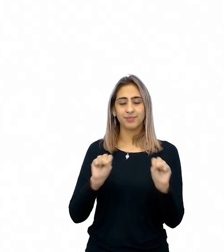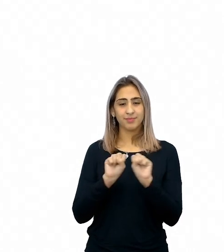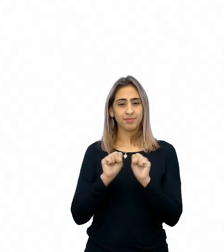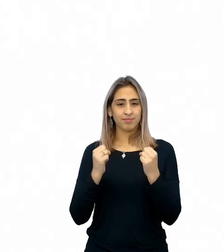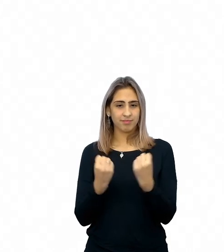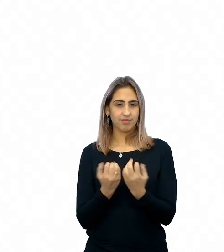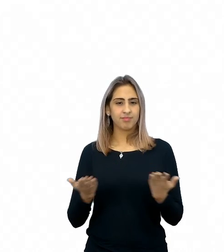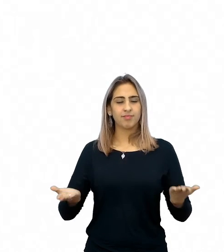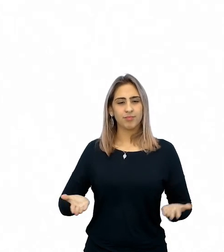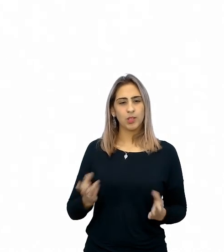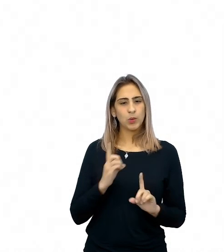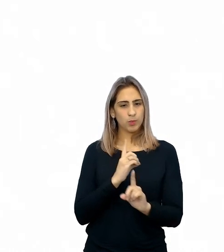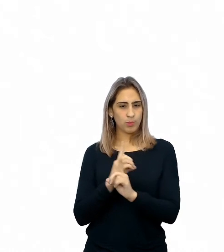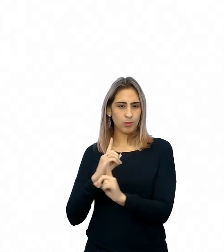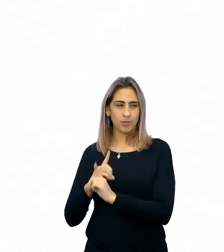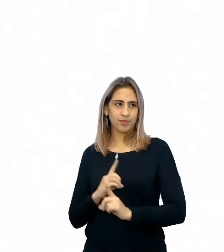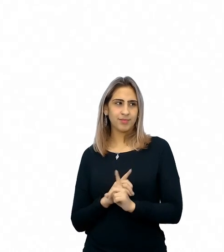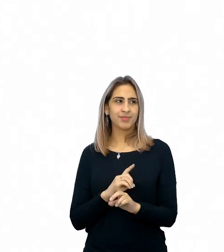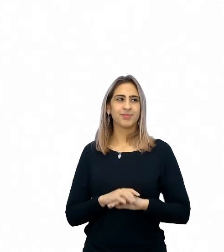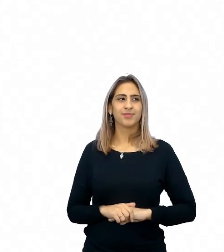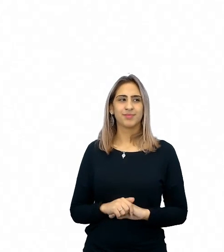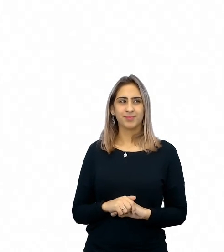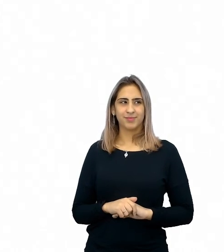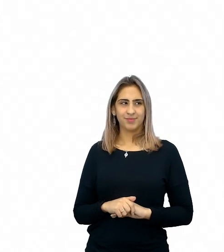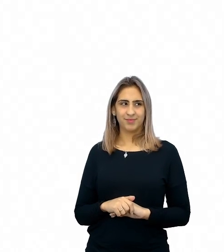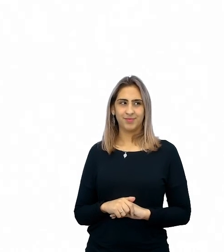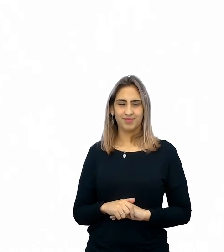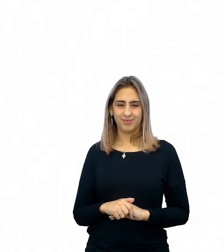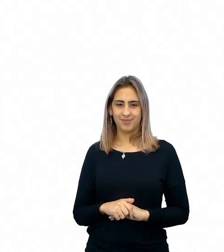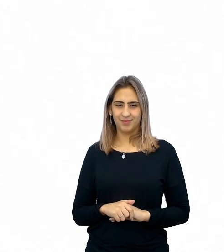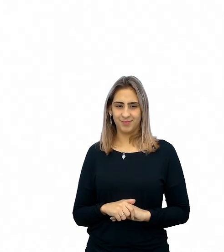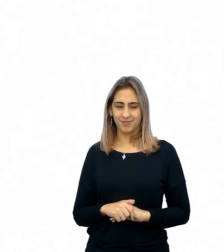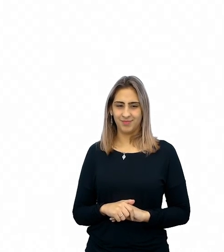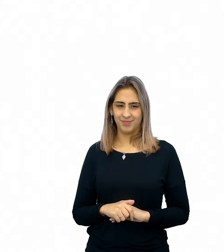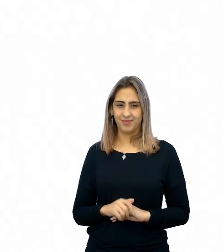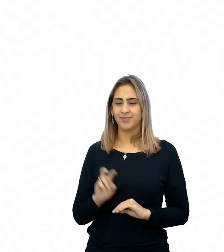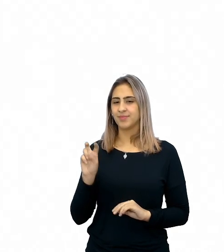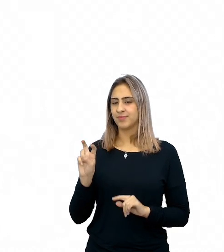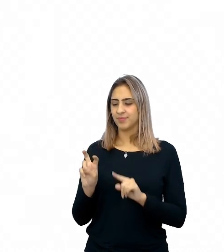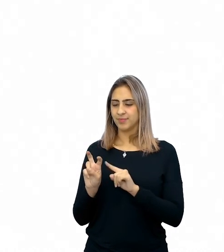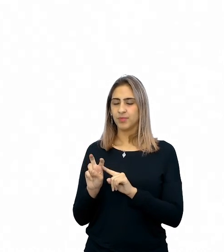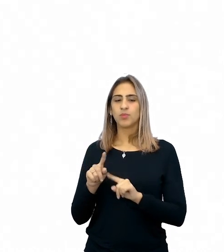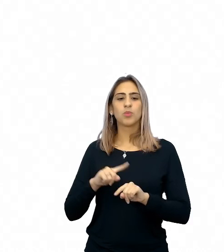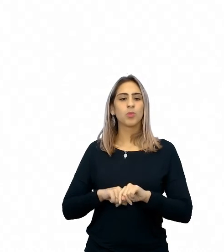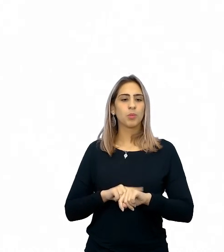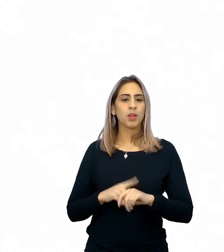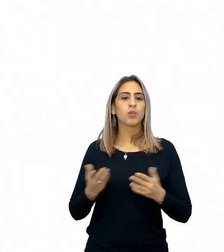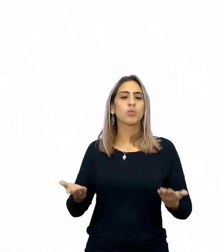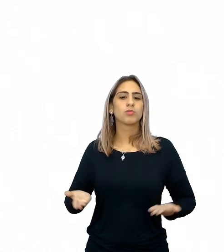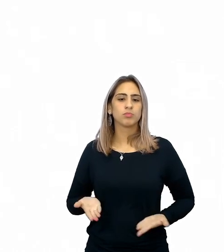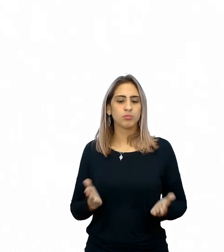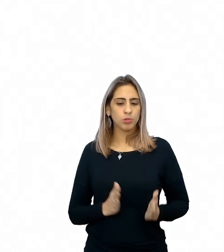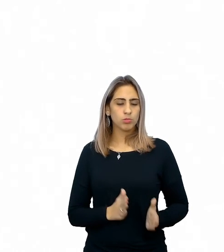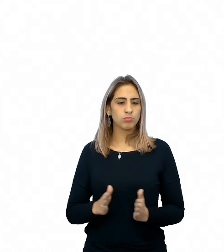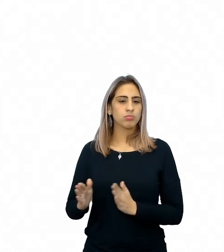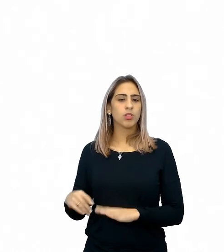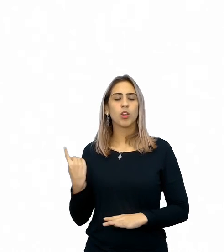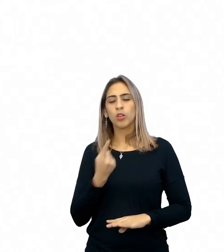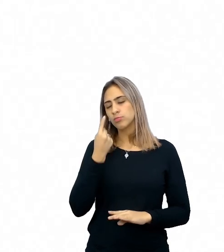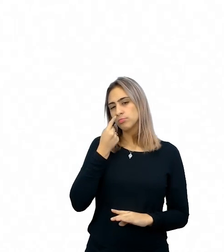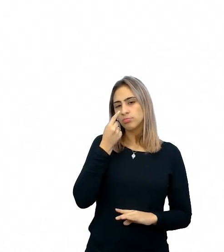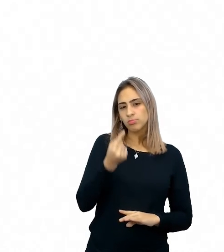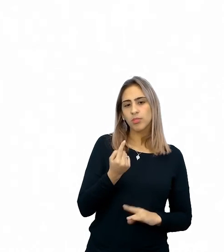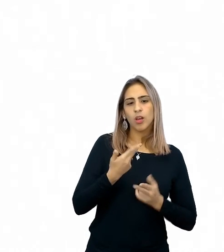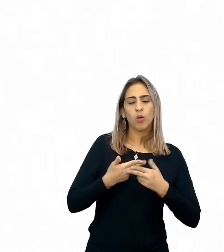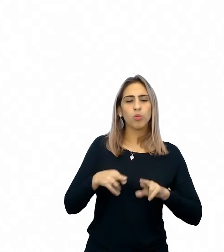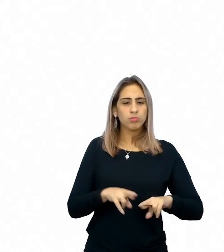Bom, nosso percurso de trabalho, então, contou com 5 momentos hoje. Nós recuperamos